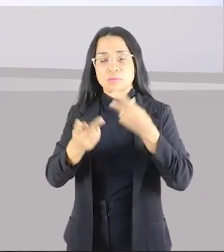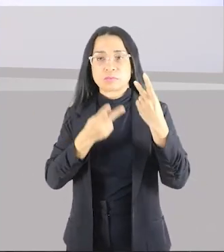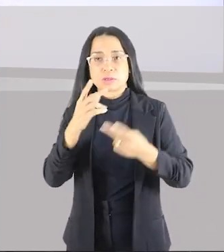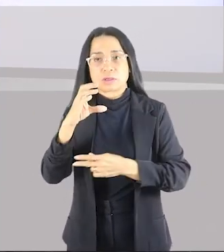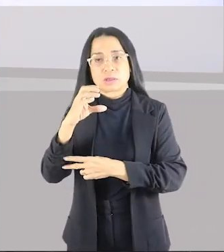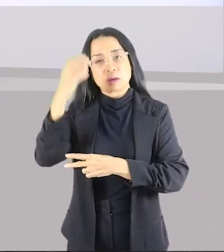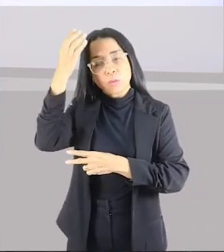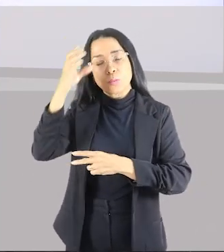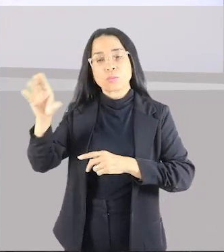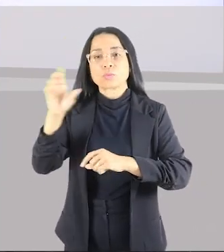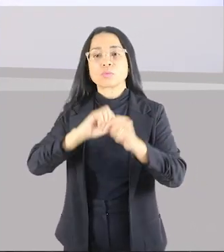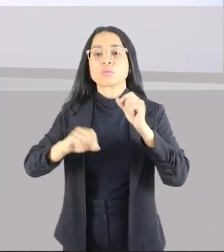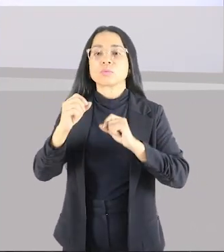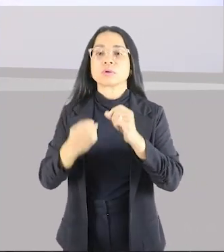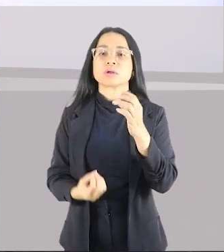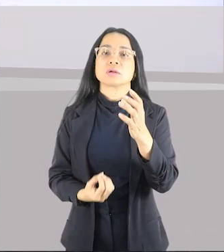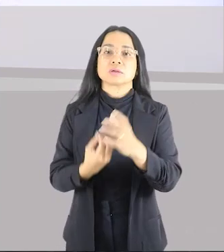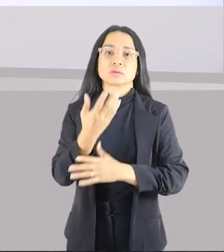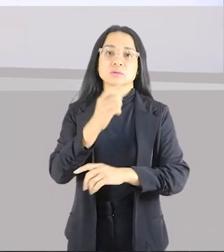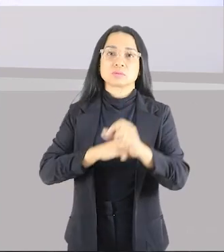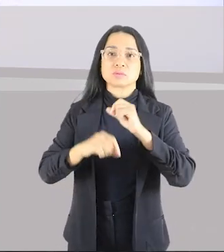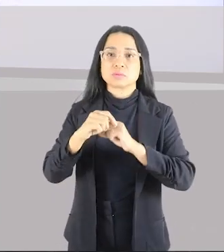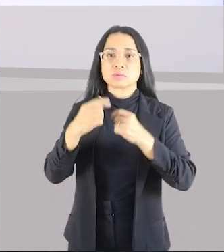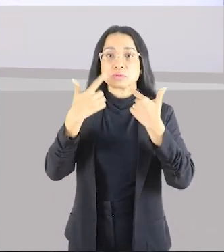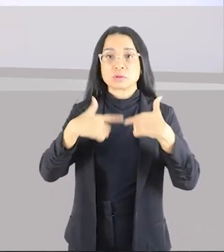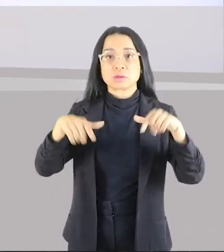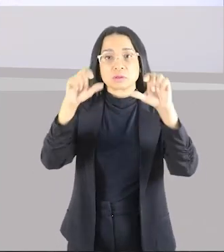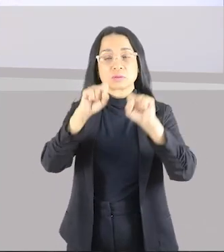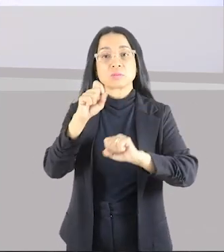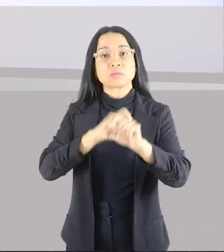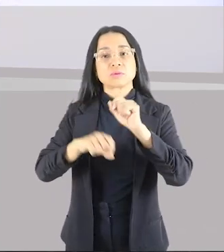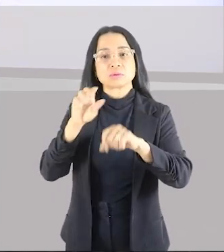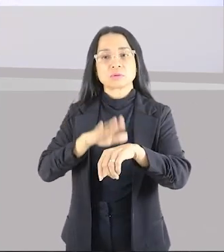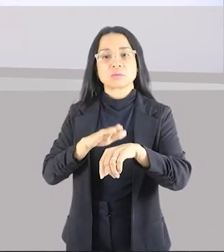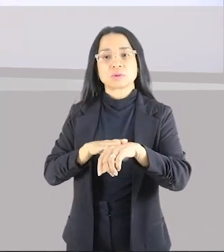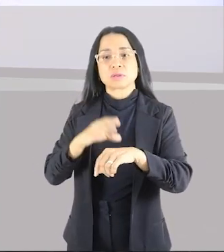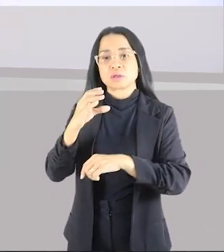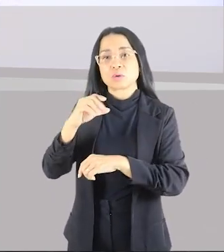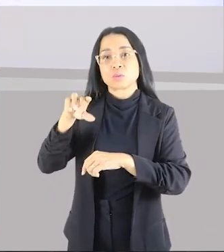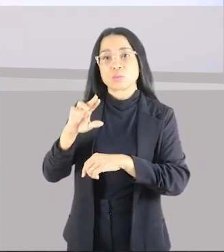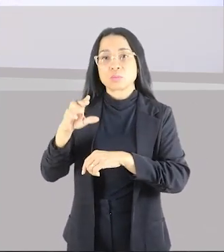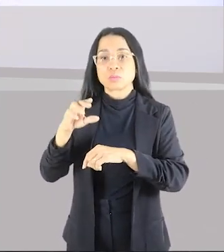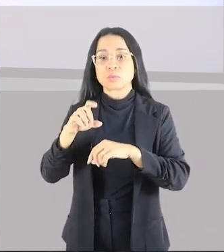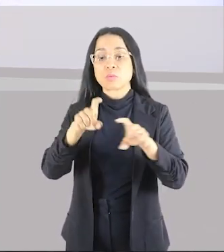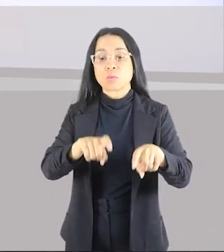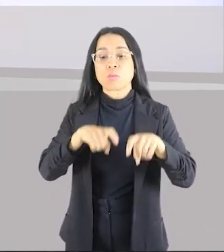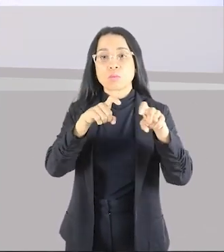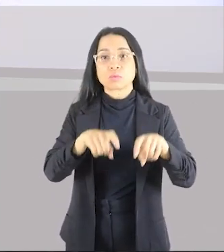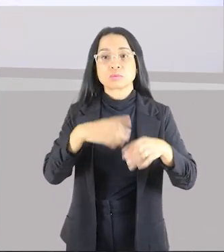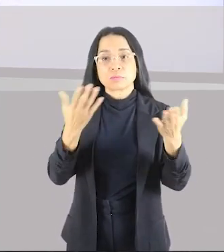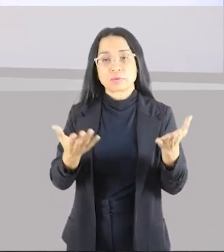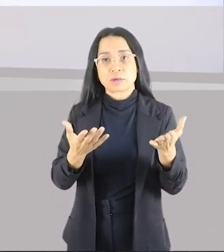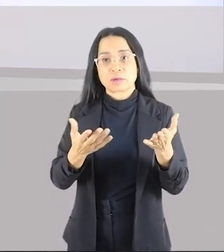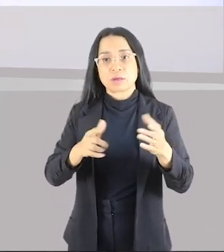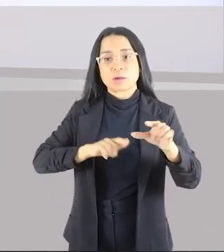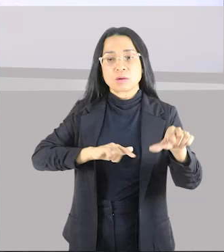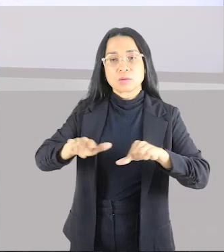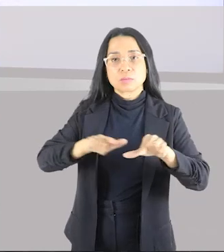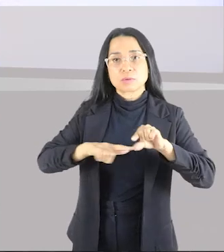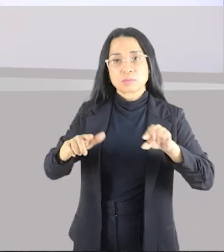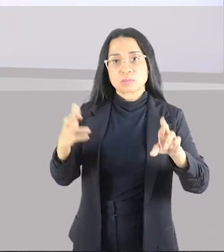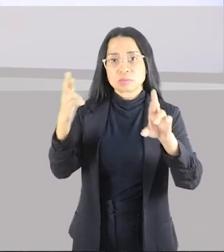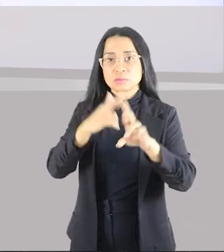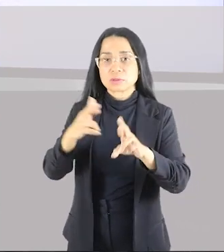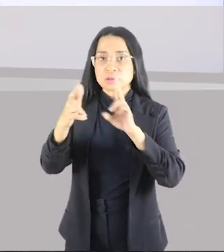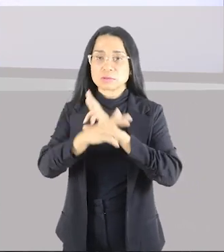cultura vem da raiz linguística chamada de cultivar. Então, todas as vezes que nós trabalhamos sobre